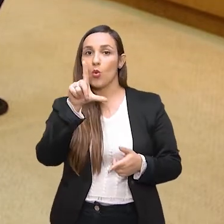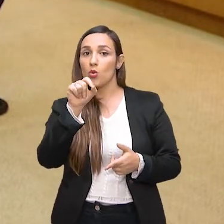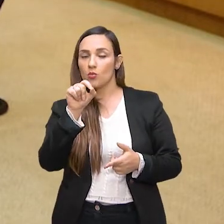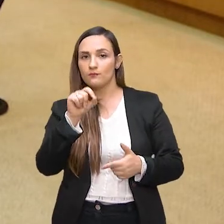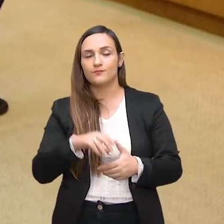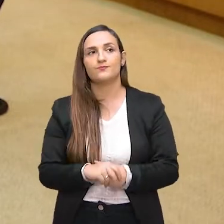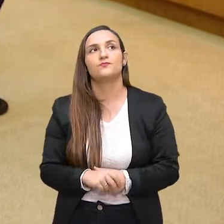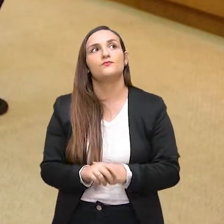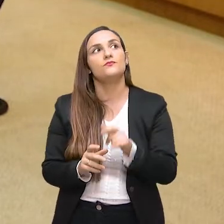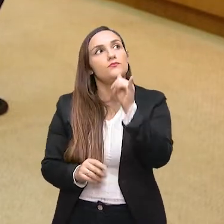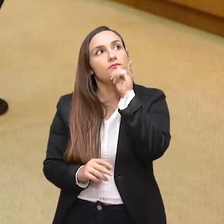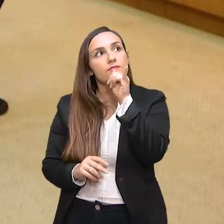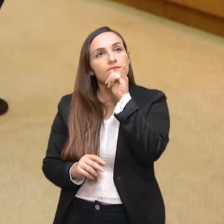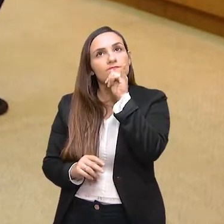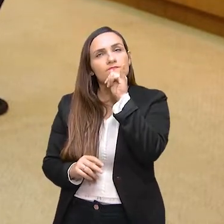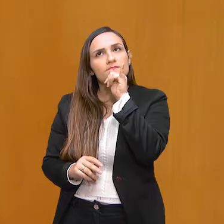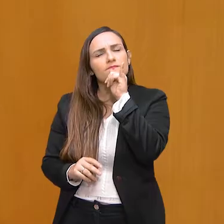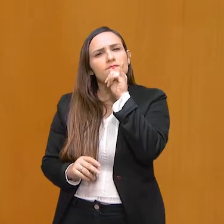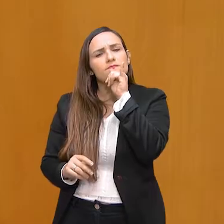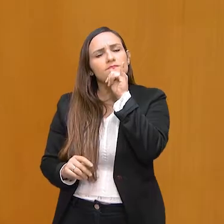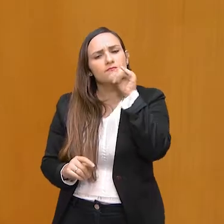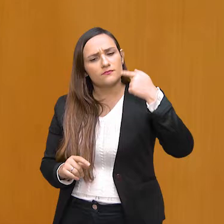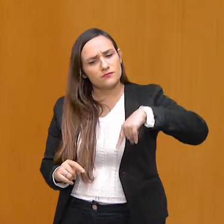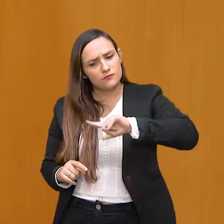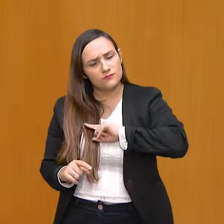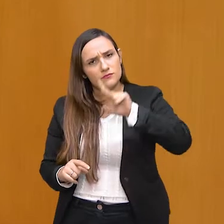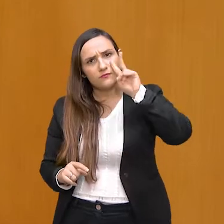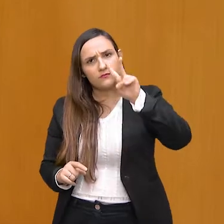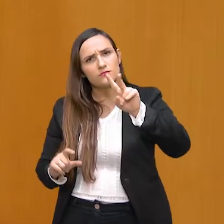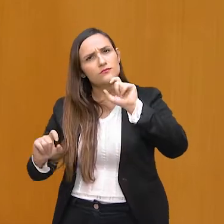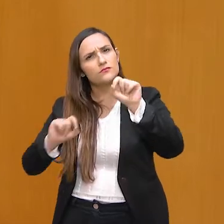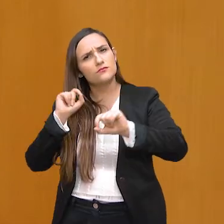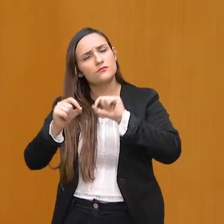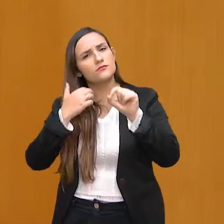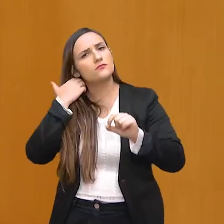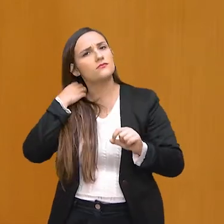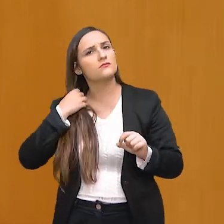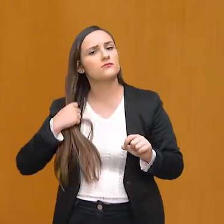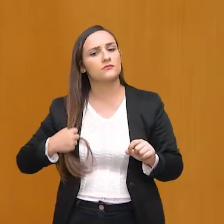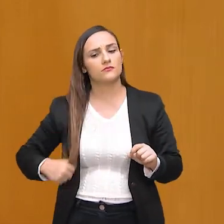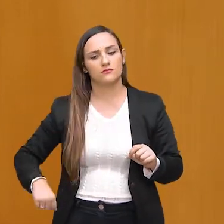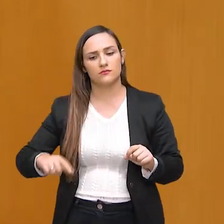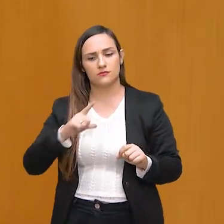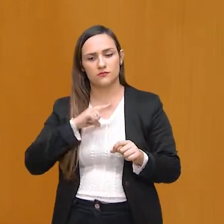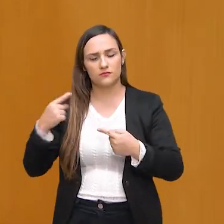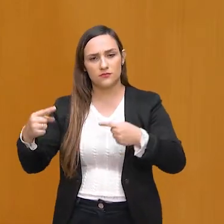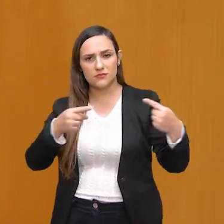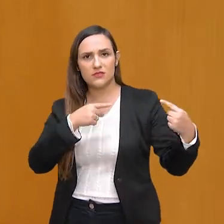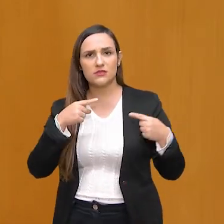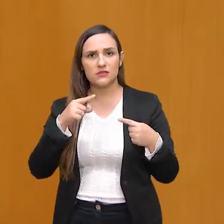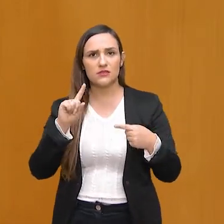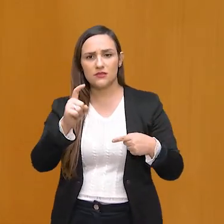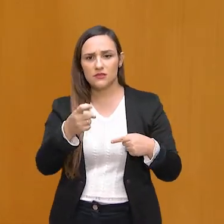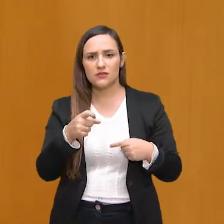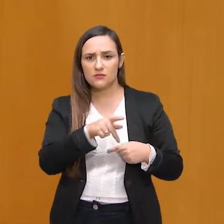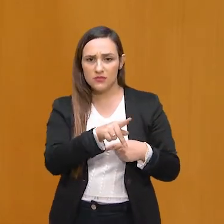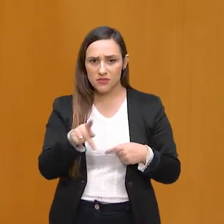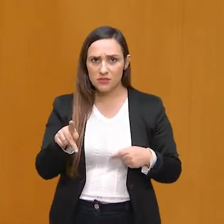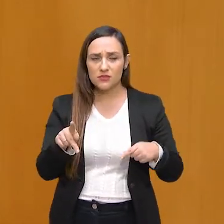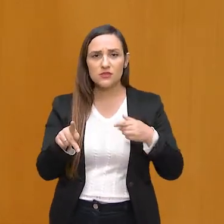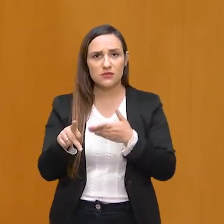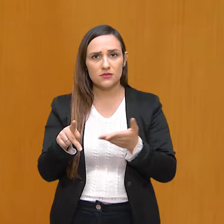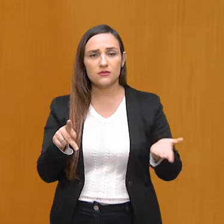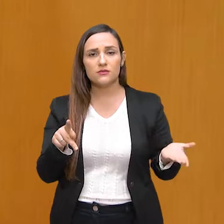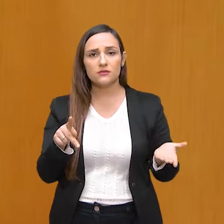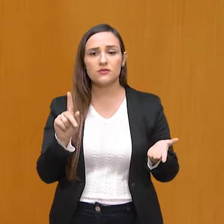exemplo. Nós assistimos recentemente no Brasil uma discussão em torno de um ex-presidente da República que